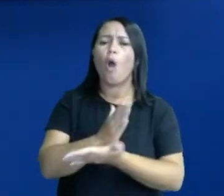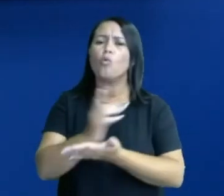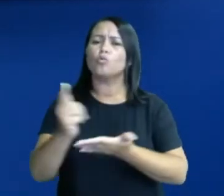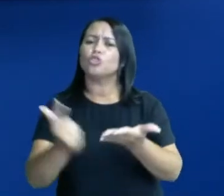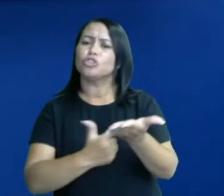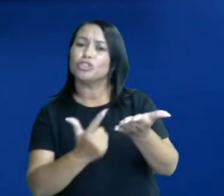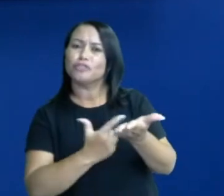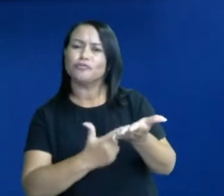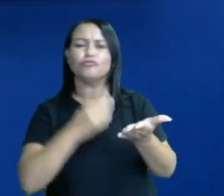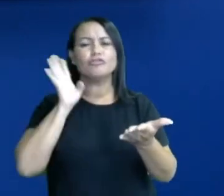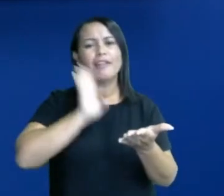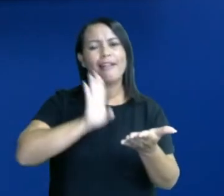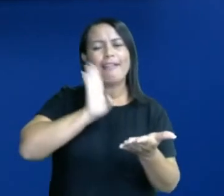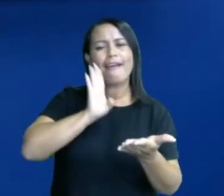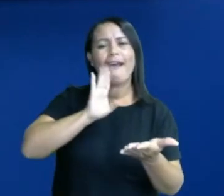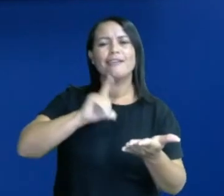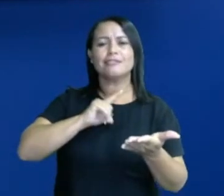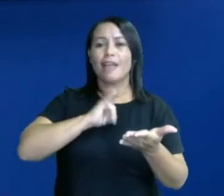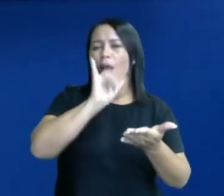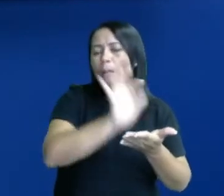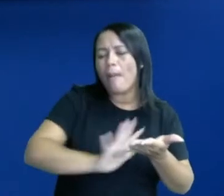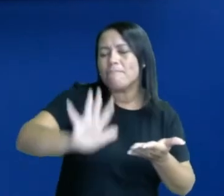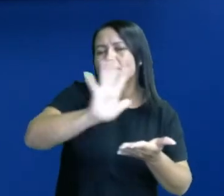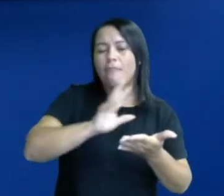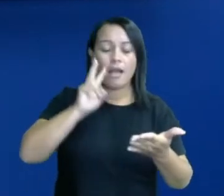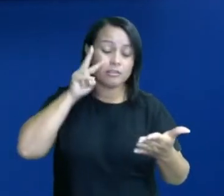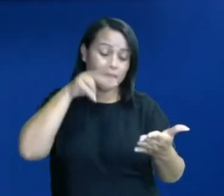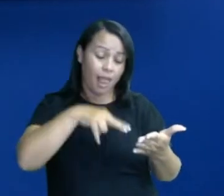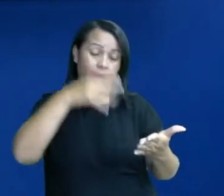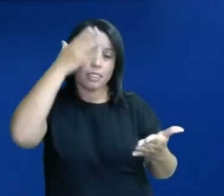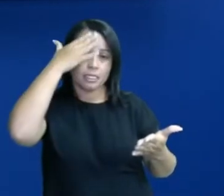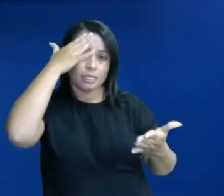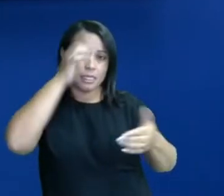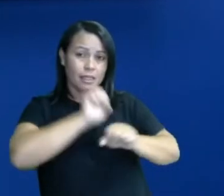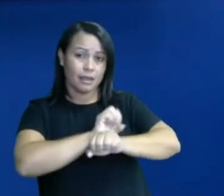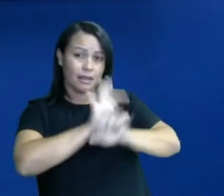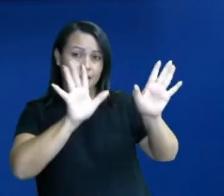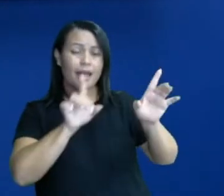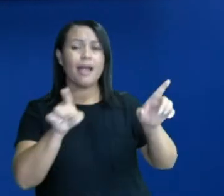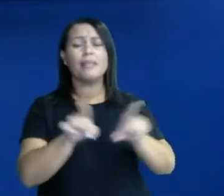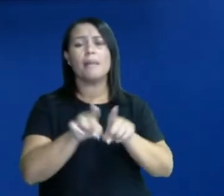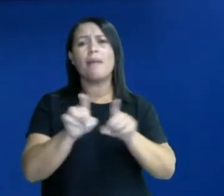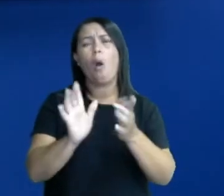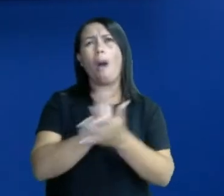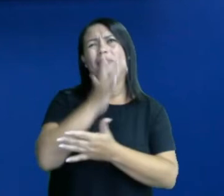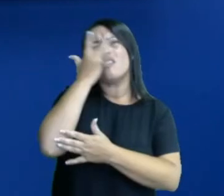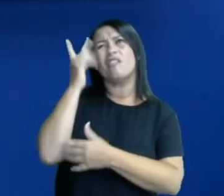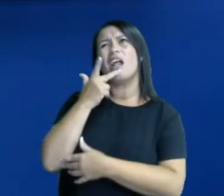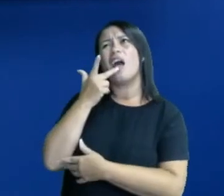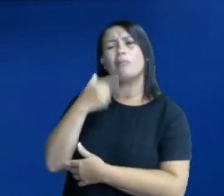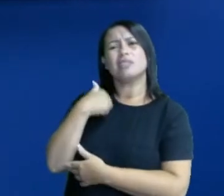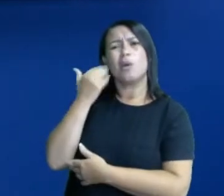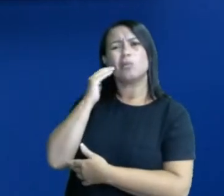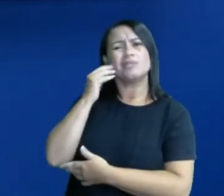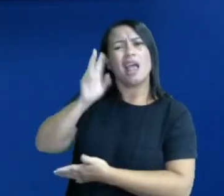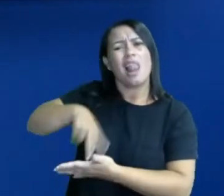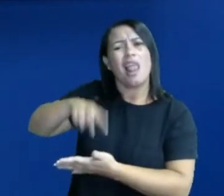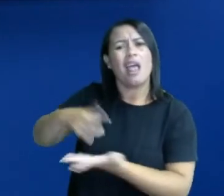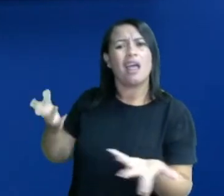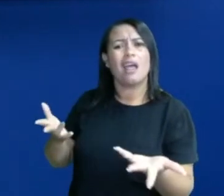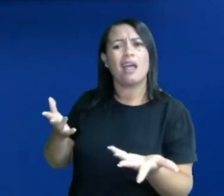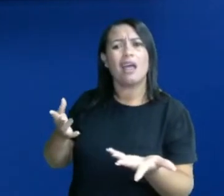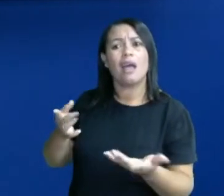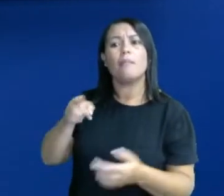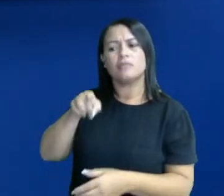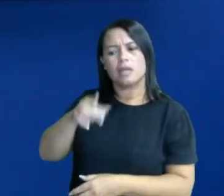livros legais que tenham também figuras que a gente possa também entender. E alguém vai dizer, tia, mas eu não sei ler ainda.